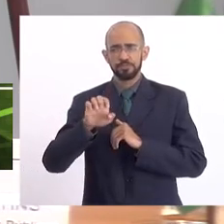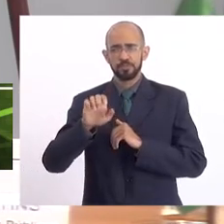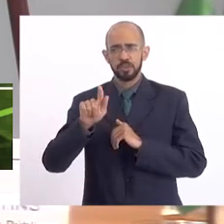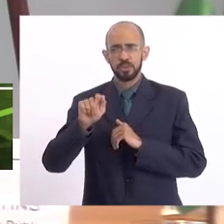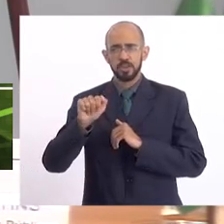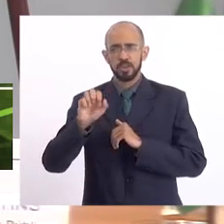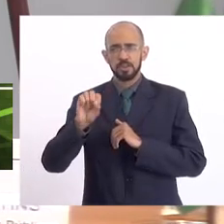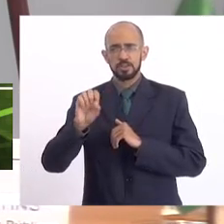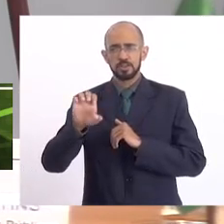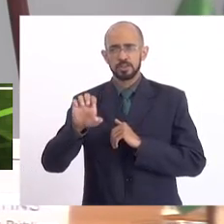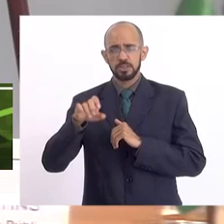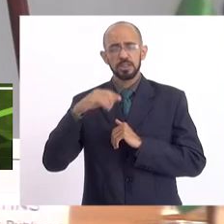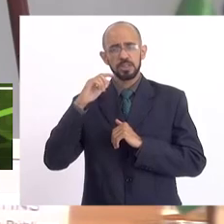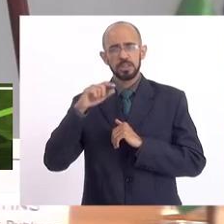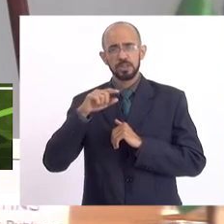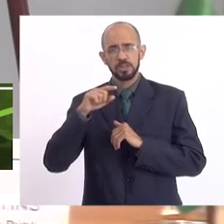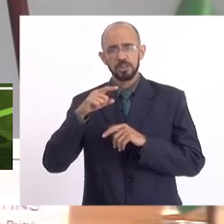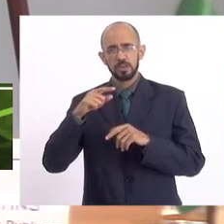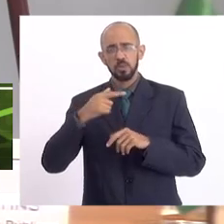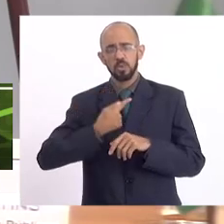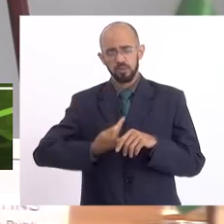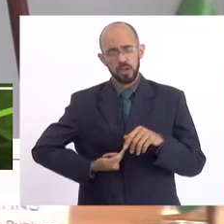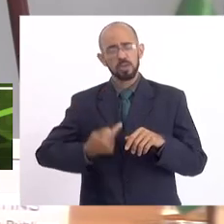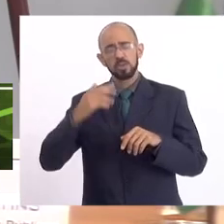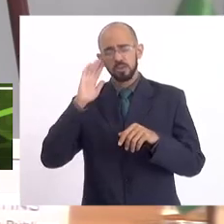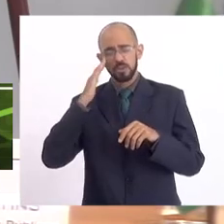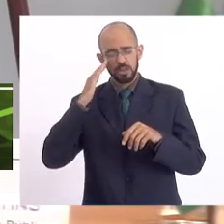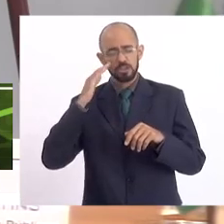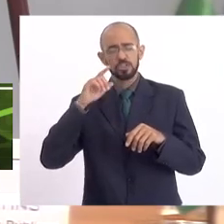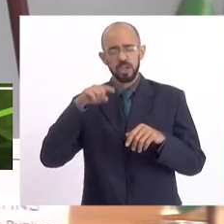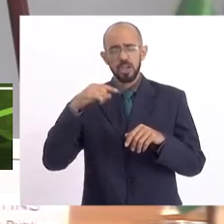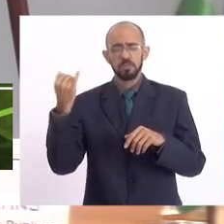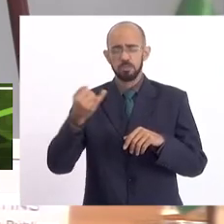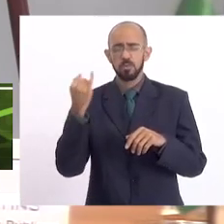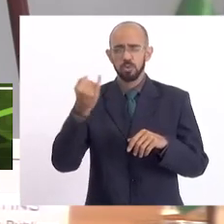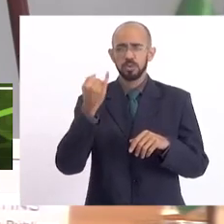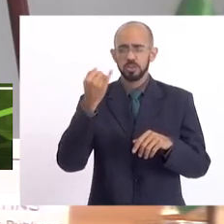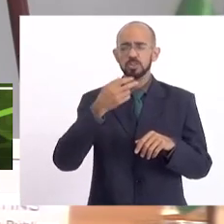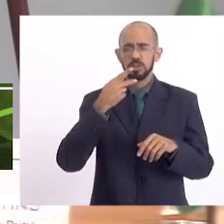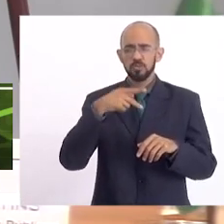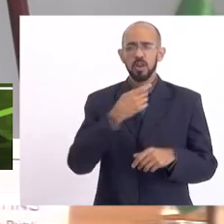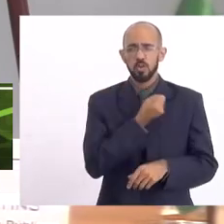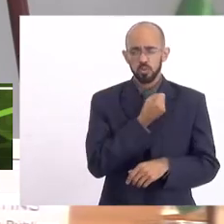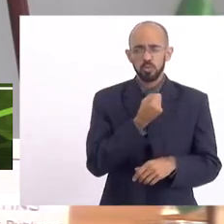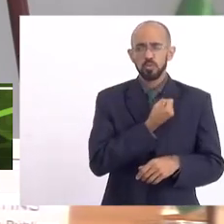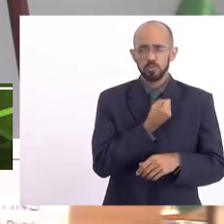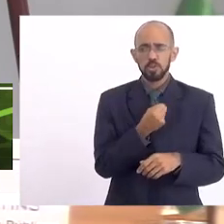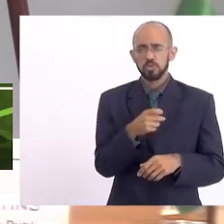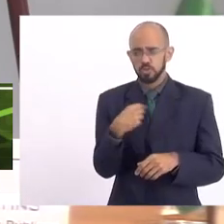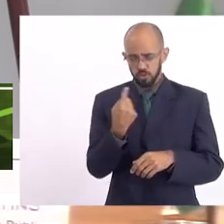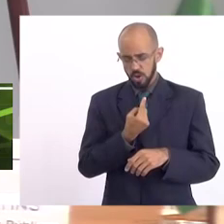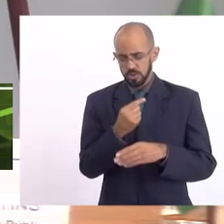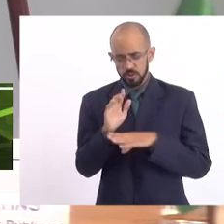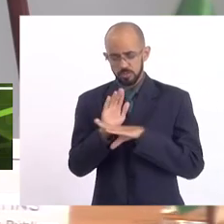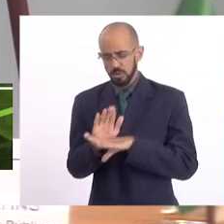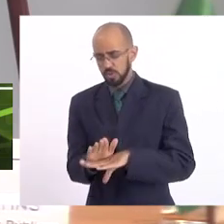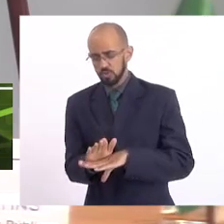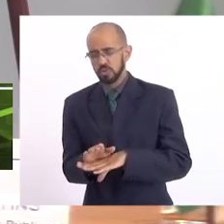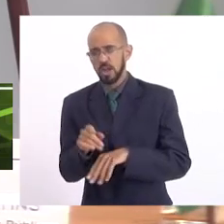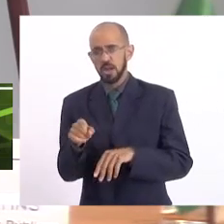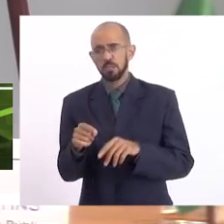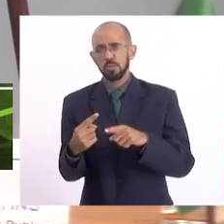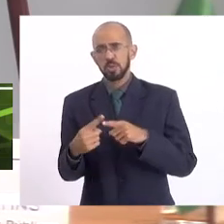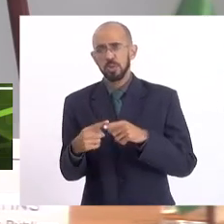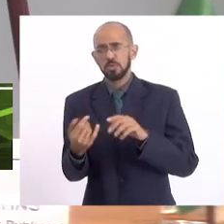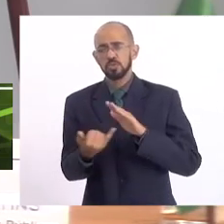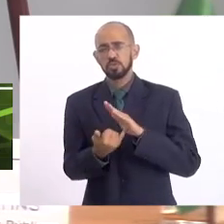entende que é muito importante, falou em números, eu acho que a gente está aqui é para ajudar realmente, e é uma instituição que precisa